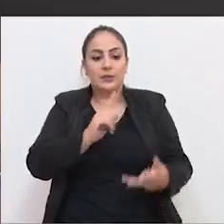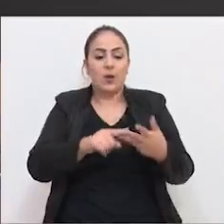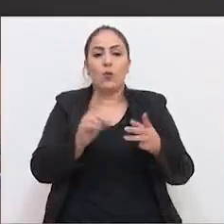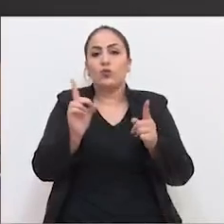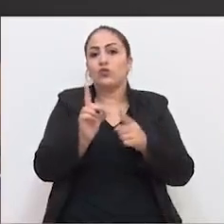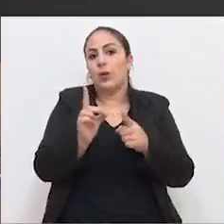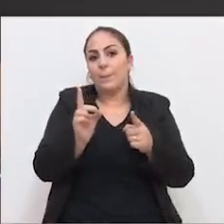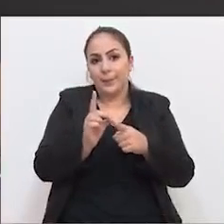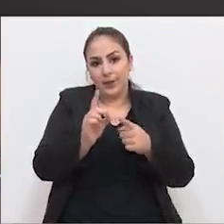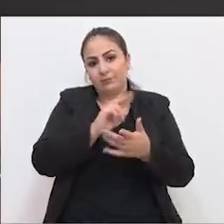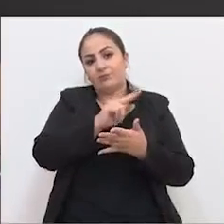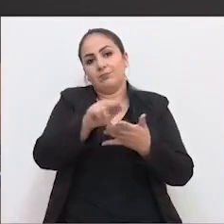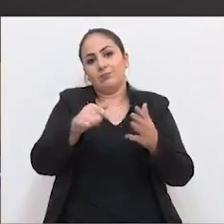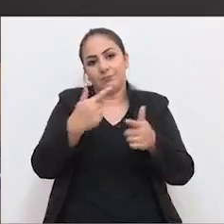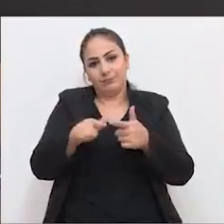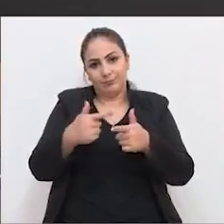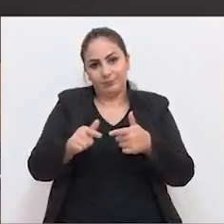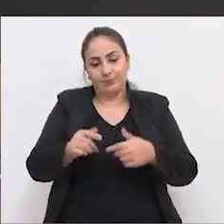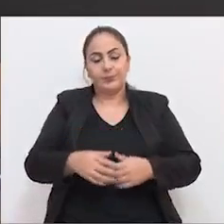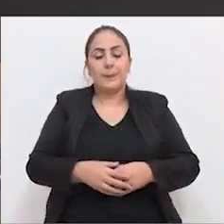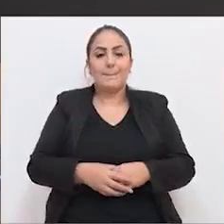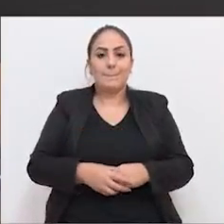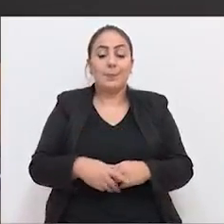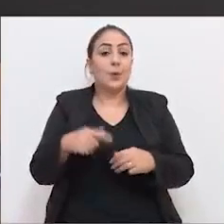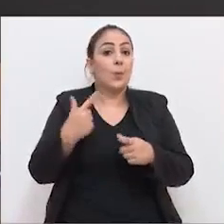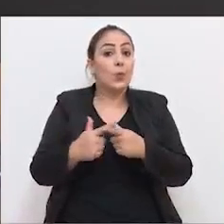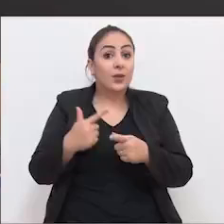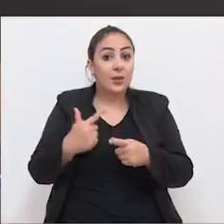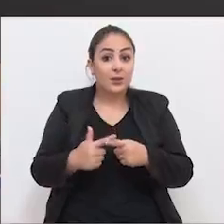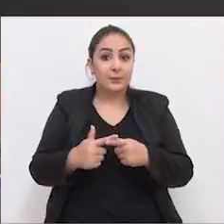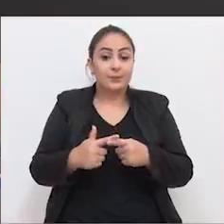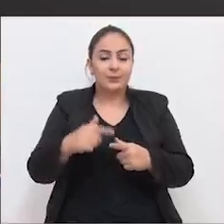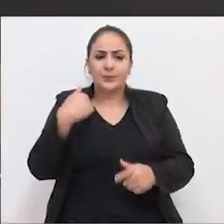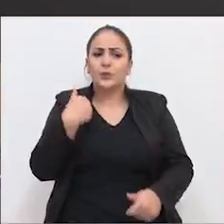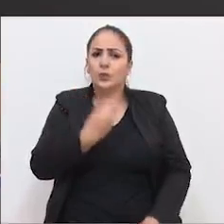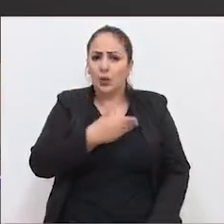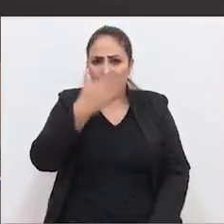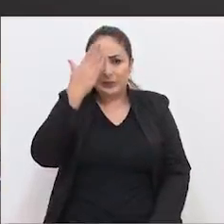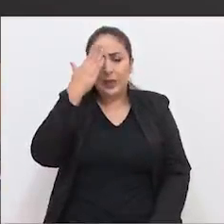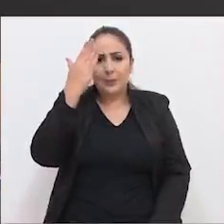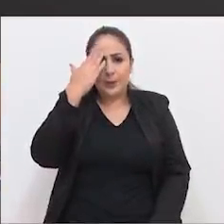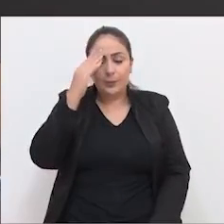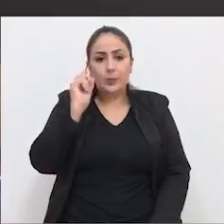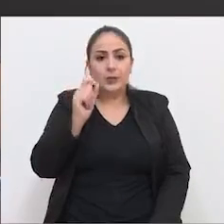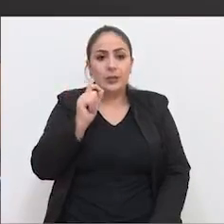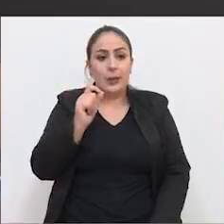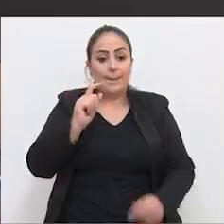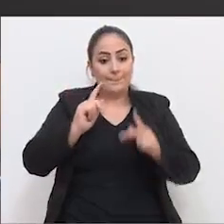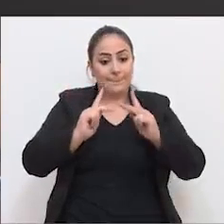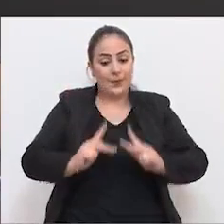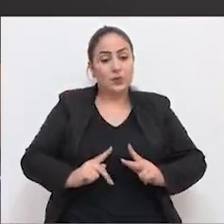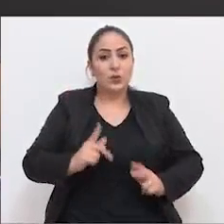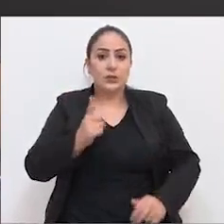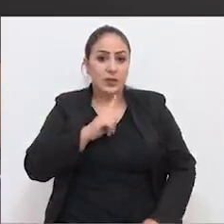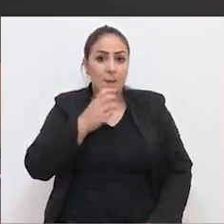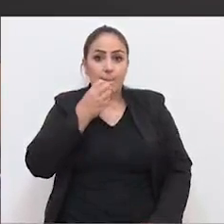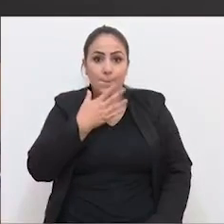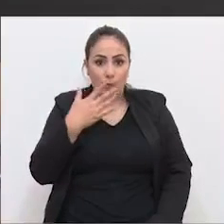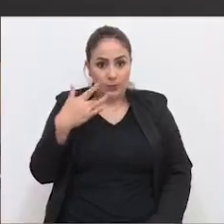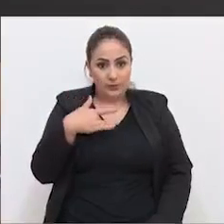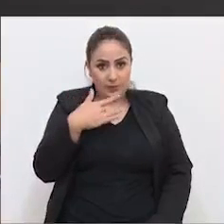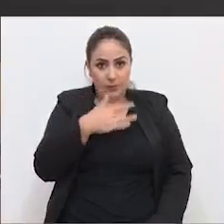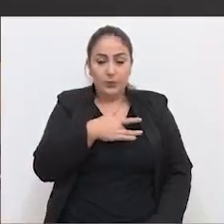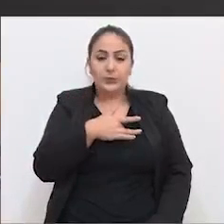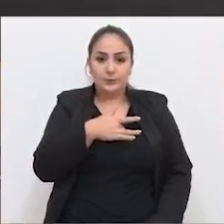cardíacos, diabetes e outros problemas. Por quê? Porque nós sabemos que para as pessoas que têm